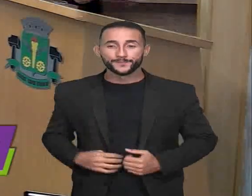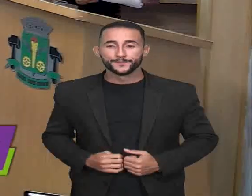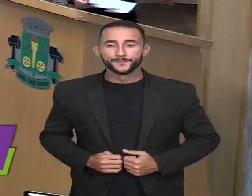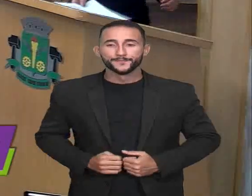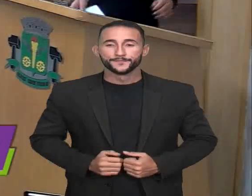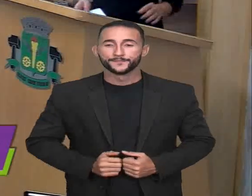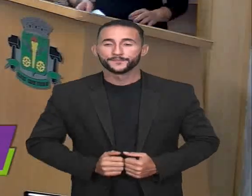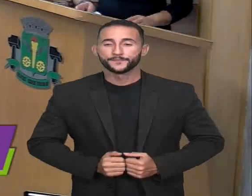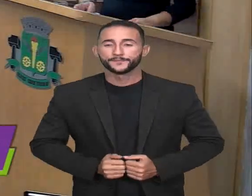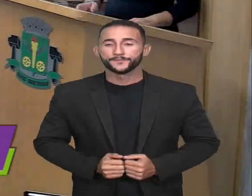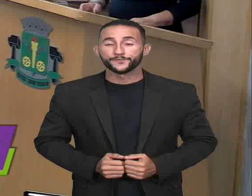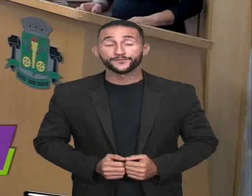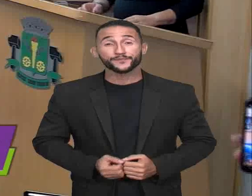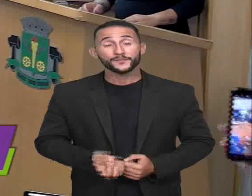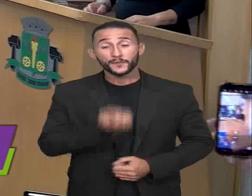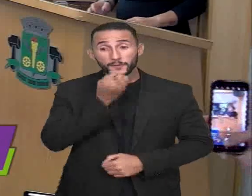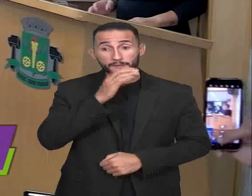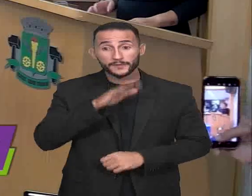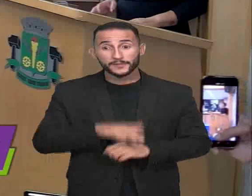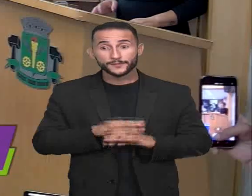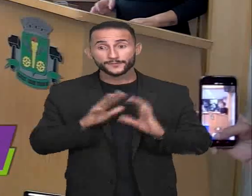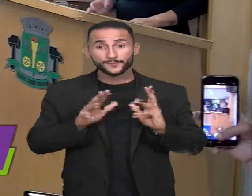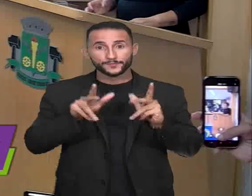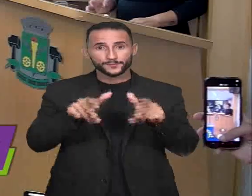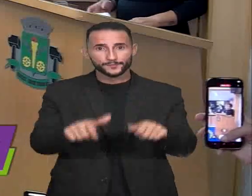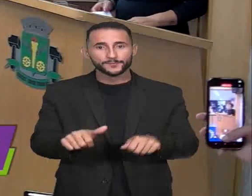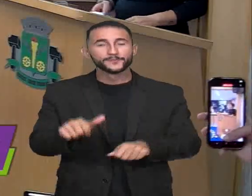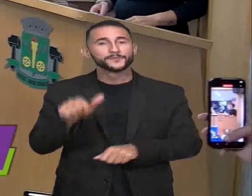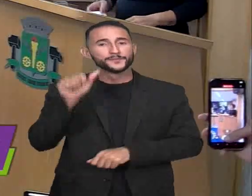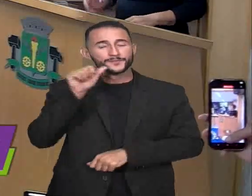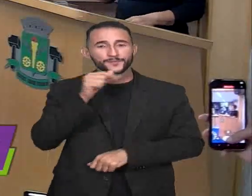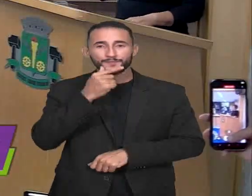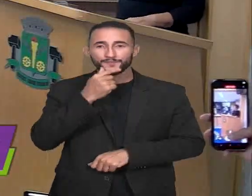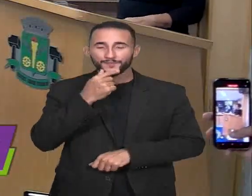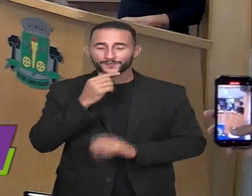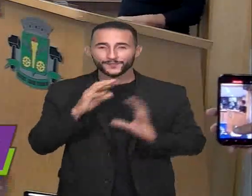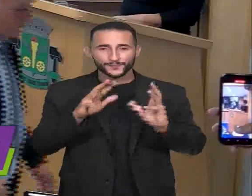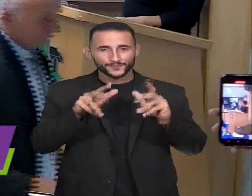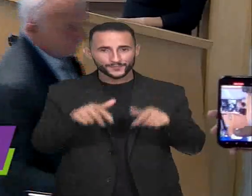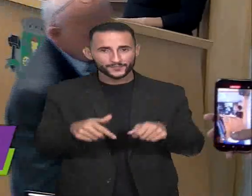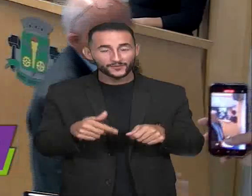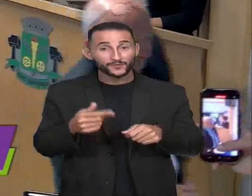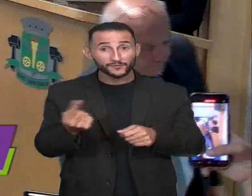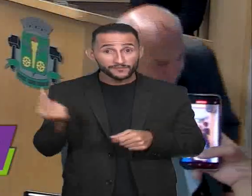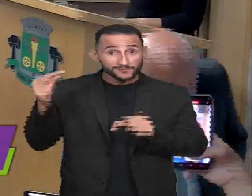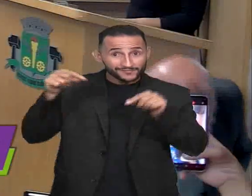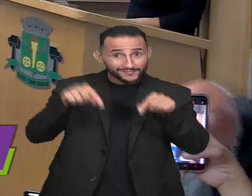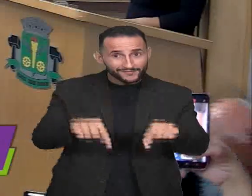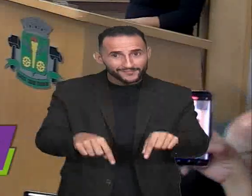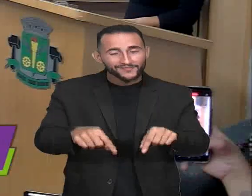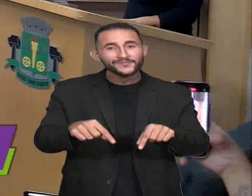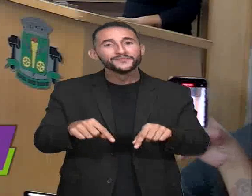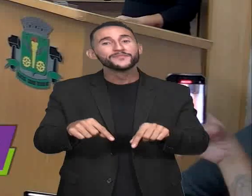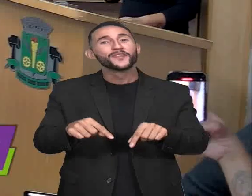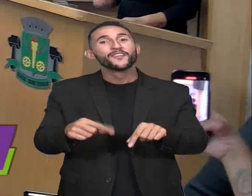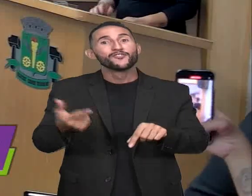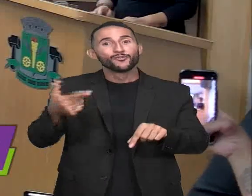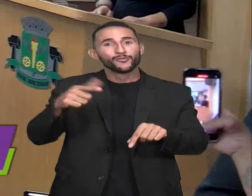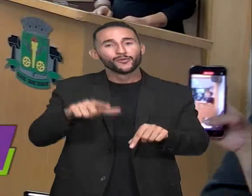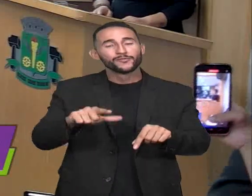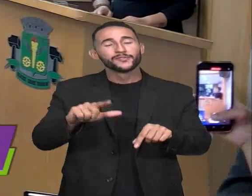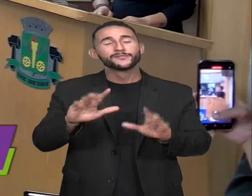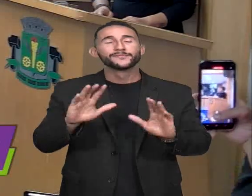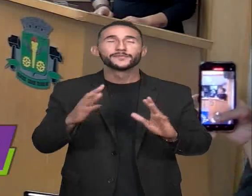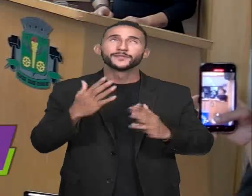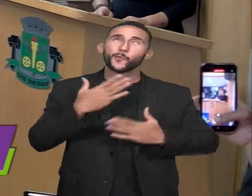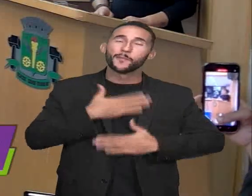minutos boa tarde a todas e todos é um prazer estar aqui novamente mais um ano de luta nessa casa